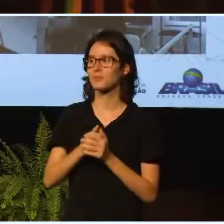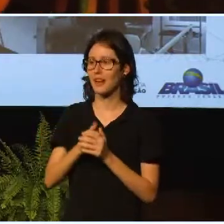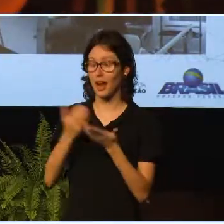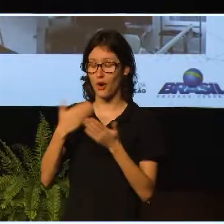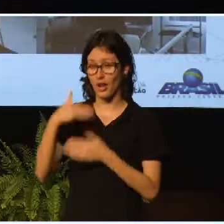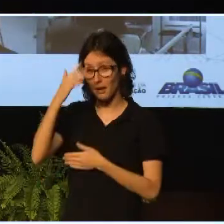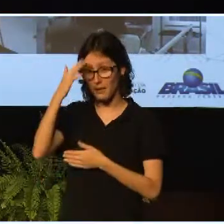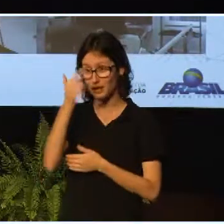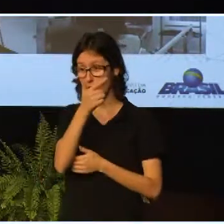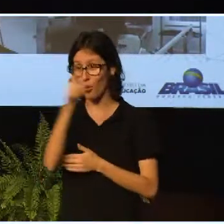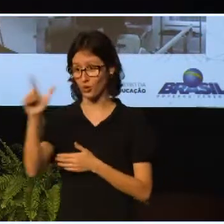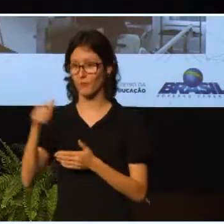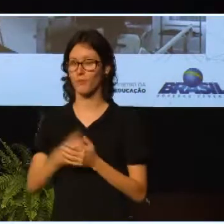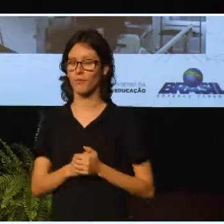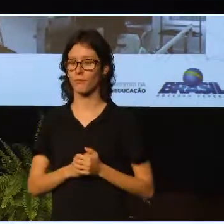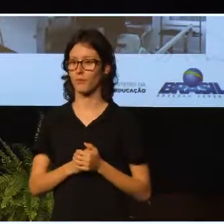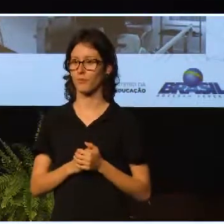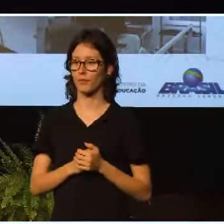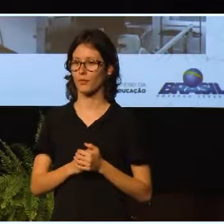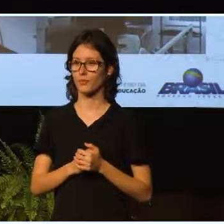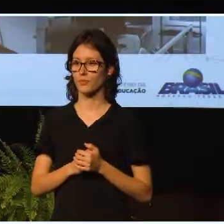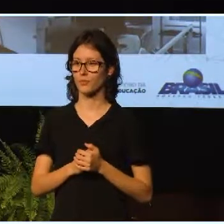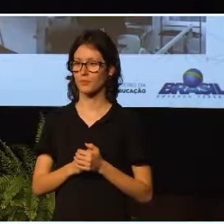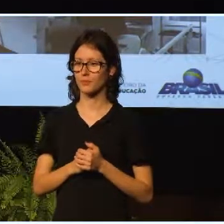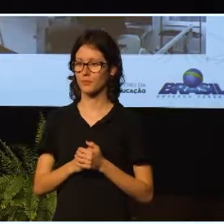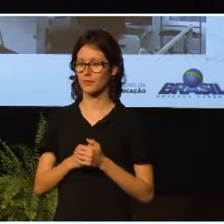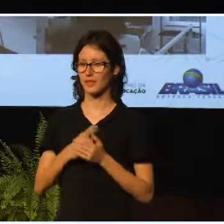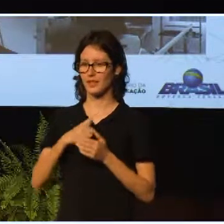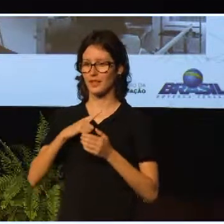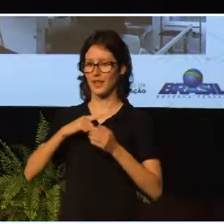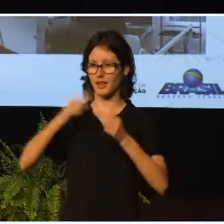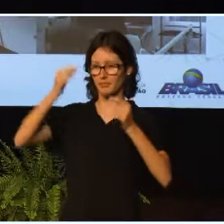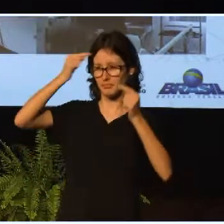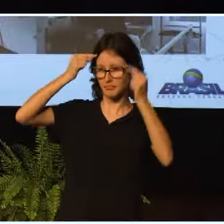Imagina o seguinte agora. Com eletrodos